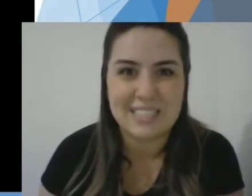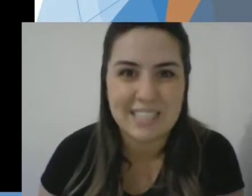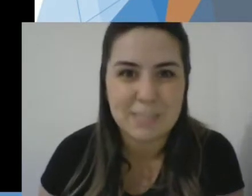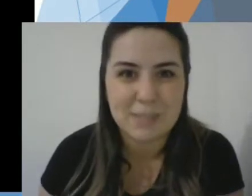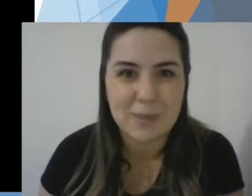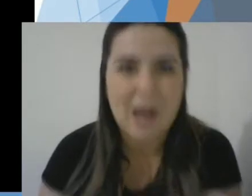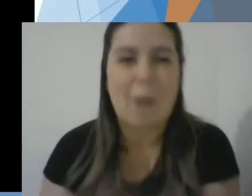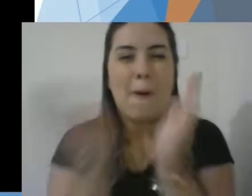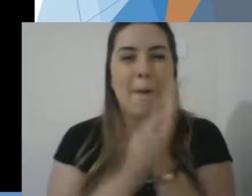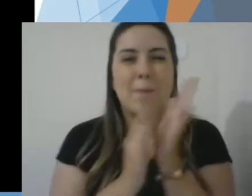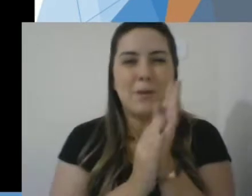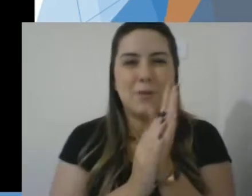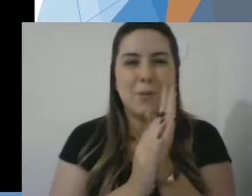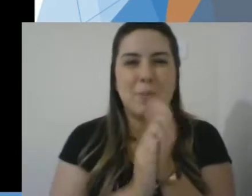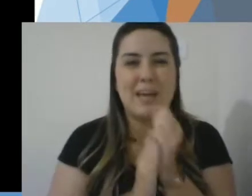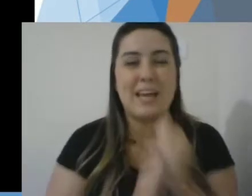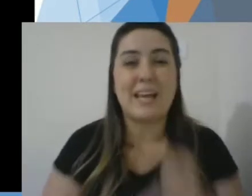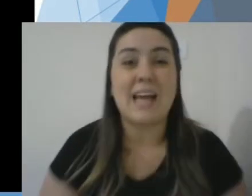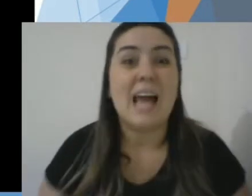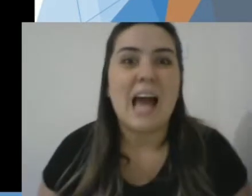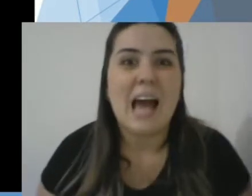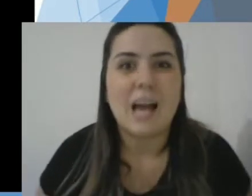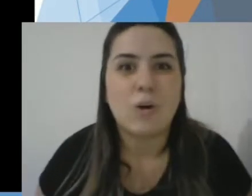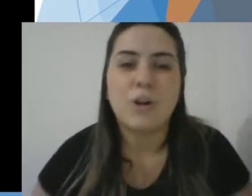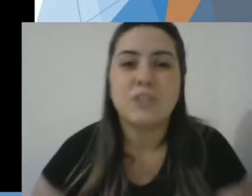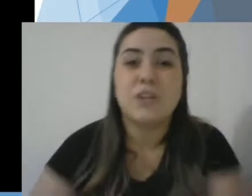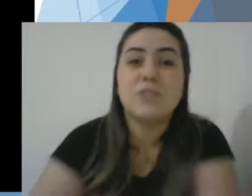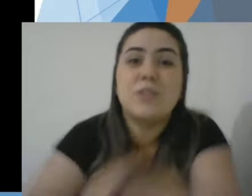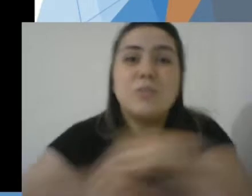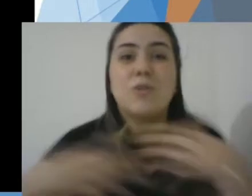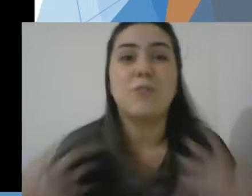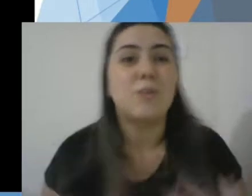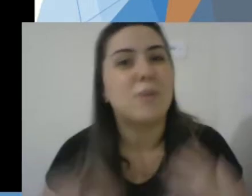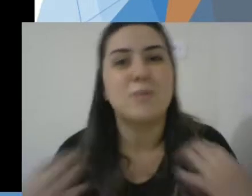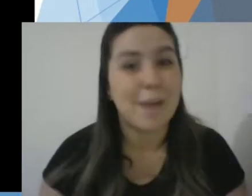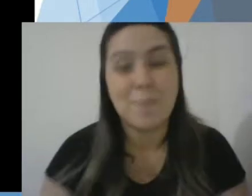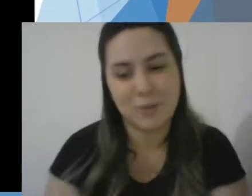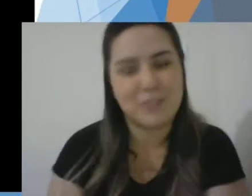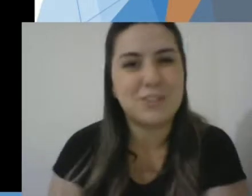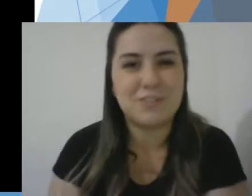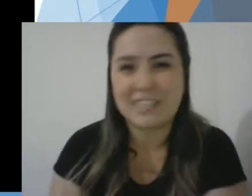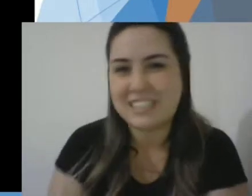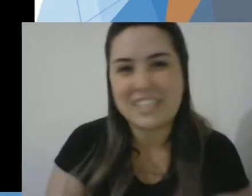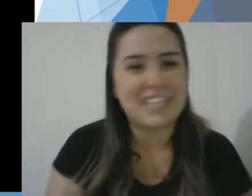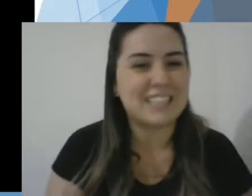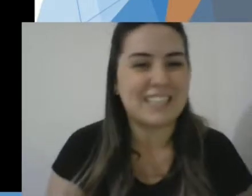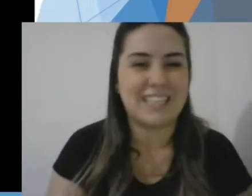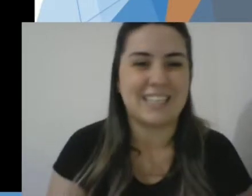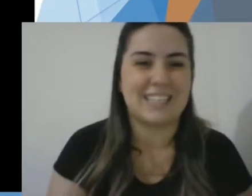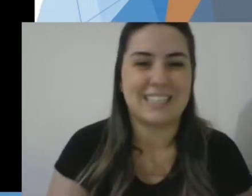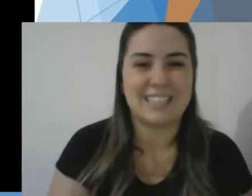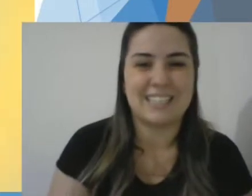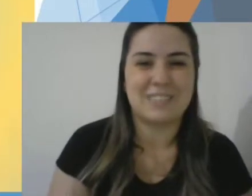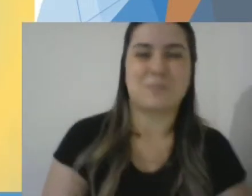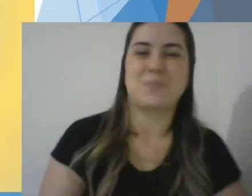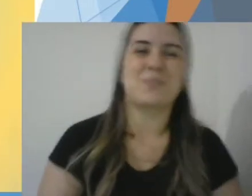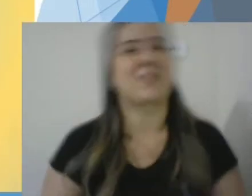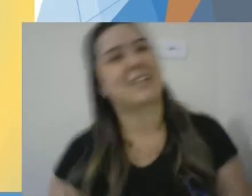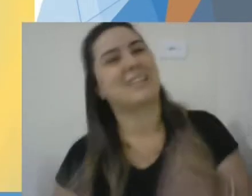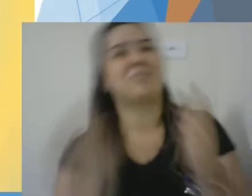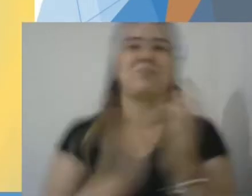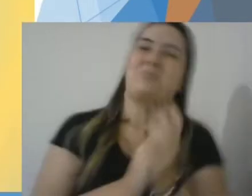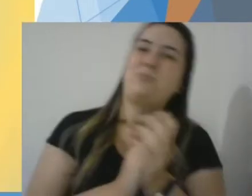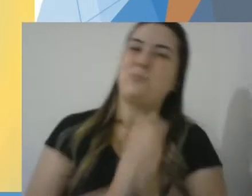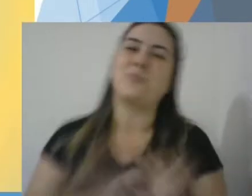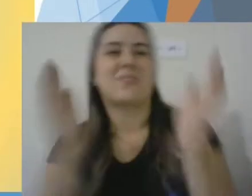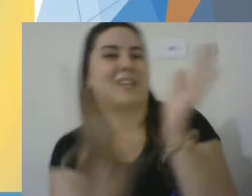as letrinhas, pessoal? Muito bem! Agora nós vamos ouvir uma música muito divertida.